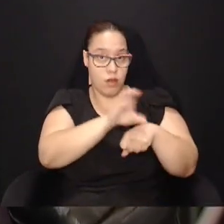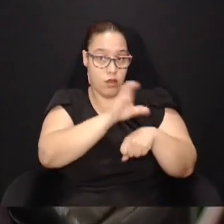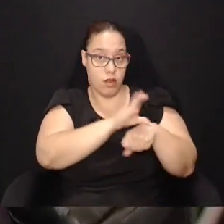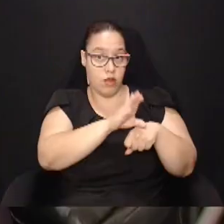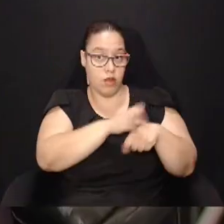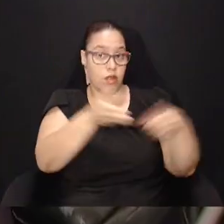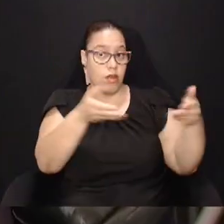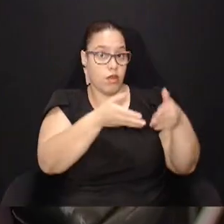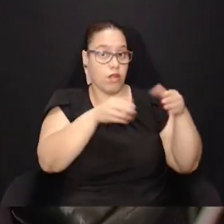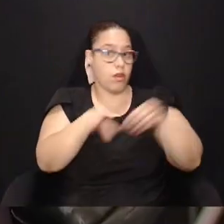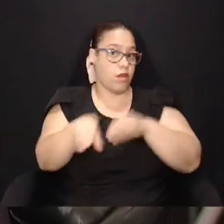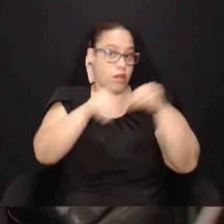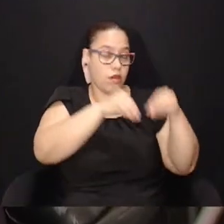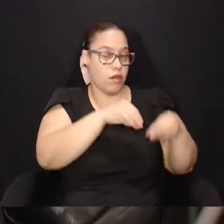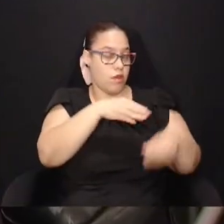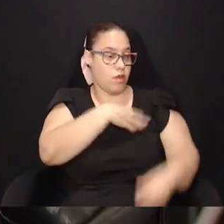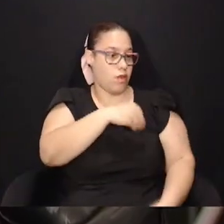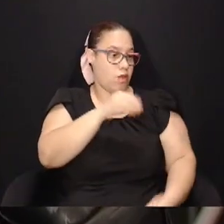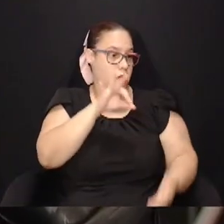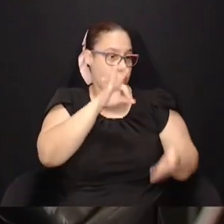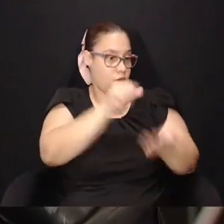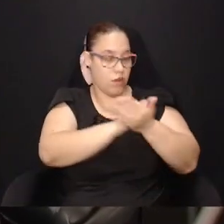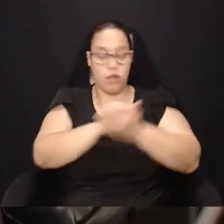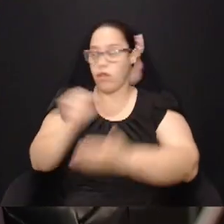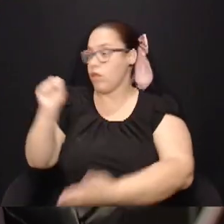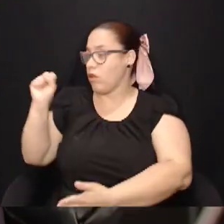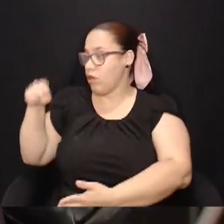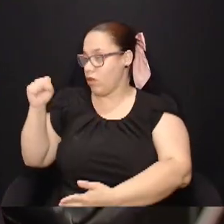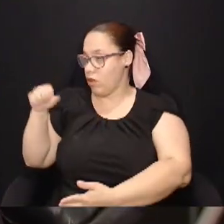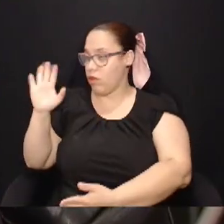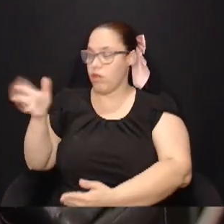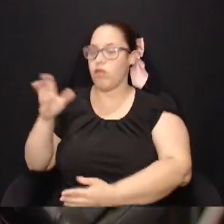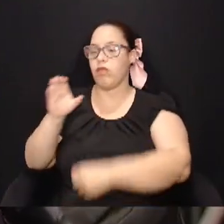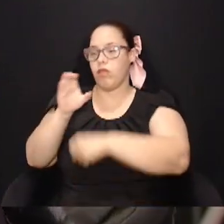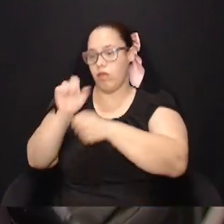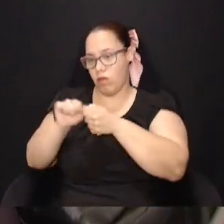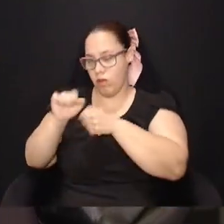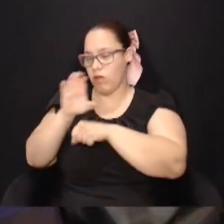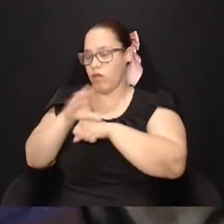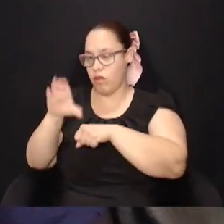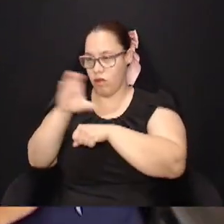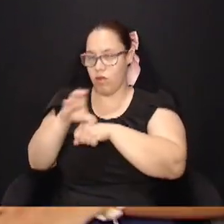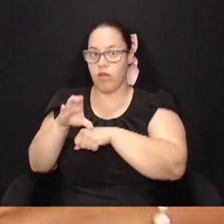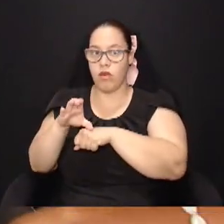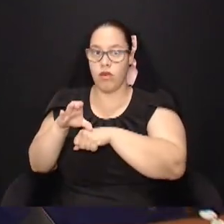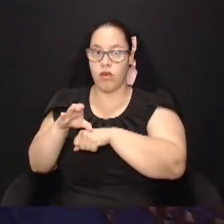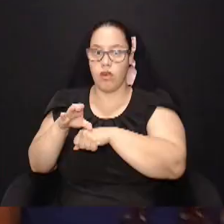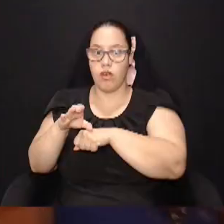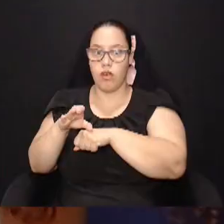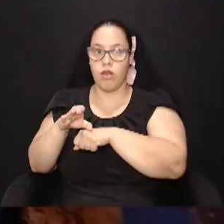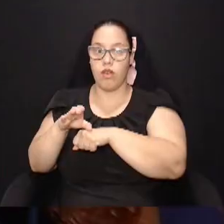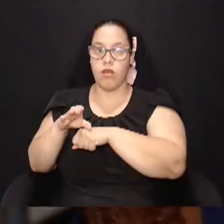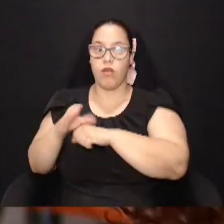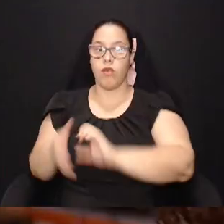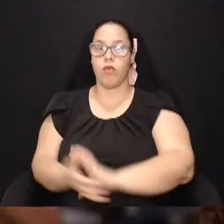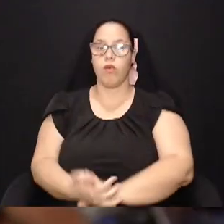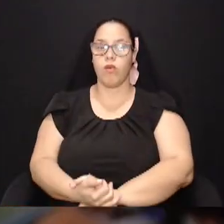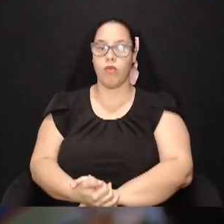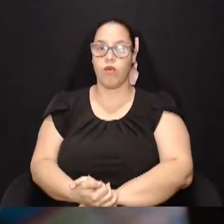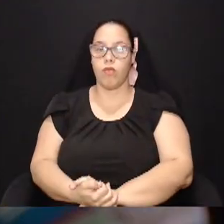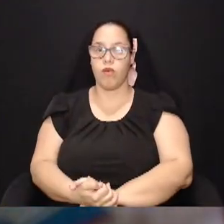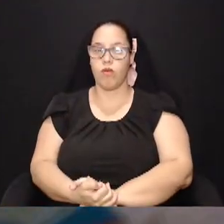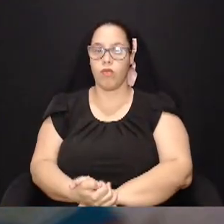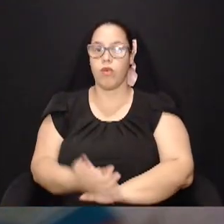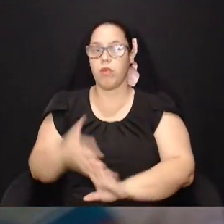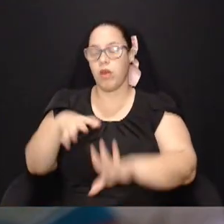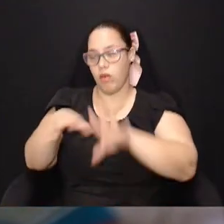se inscrever também. Sim, eu já fiz alguns cursos e aqui eu acho que é um dos melhores lugares para formação. Certo. E